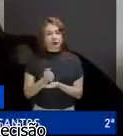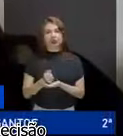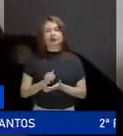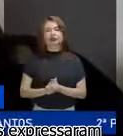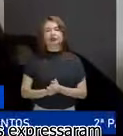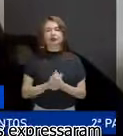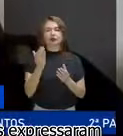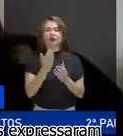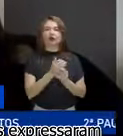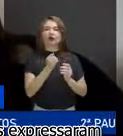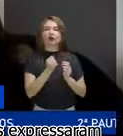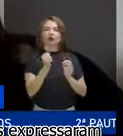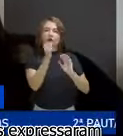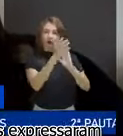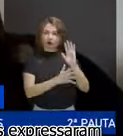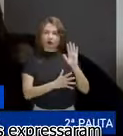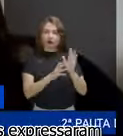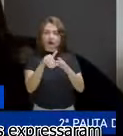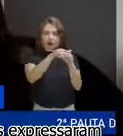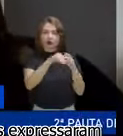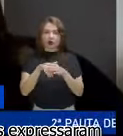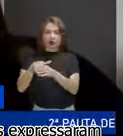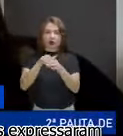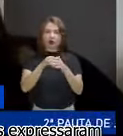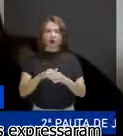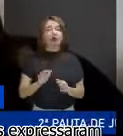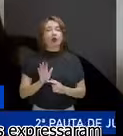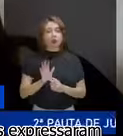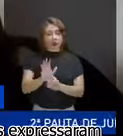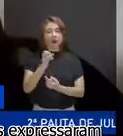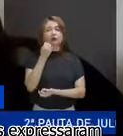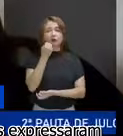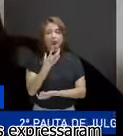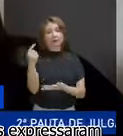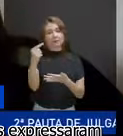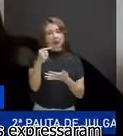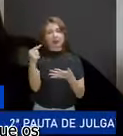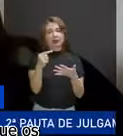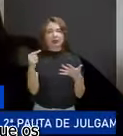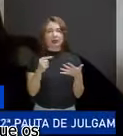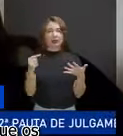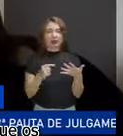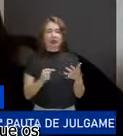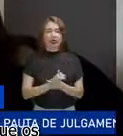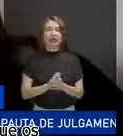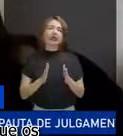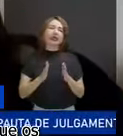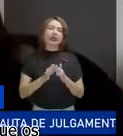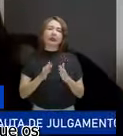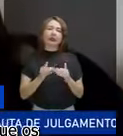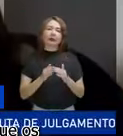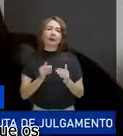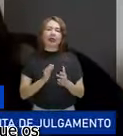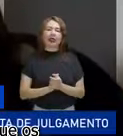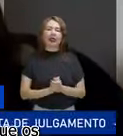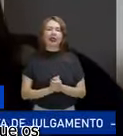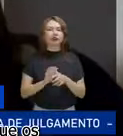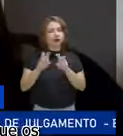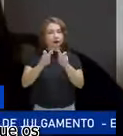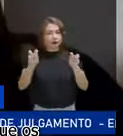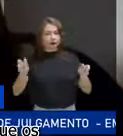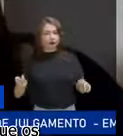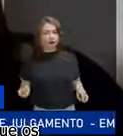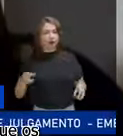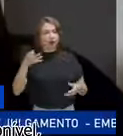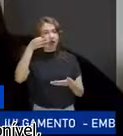os acordos que o precederam, eles expressaram muito bem esses pontos, né, na qual eu peço, então, que os ilustres julgadores